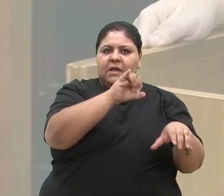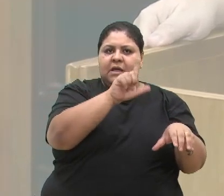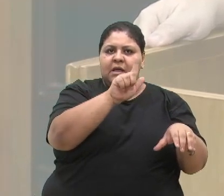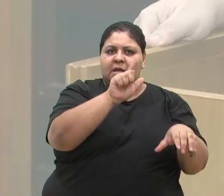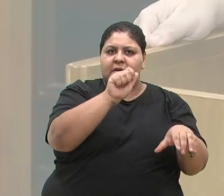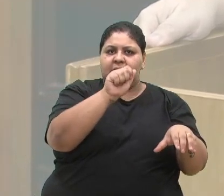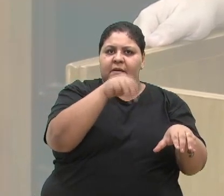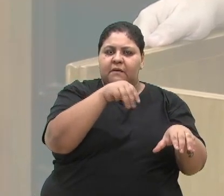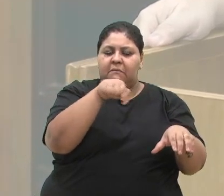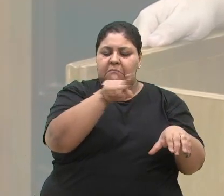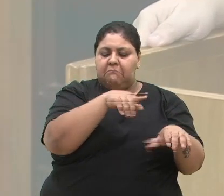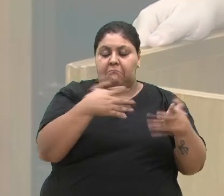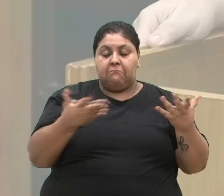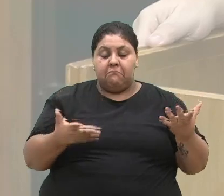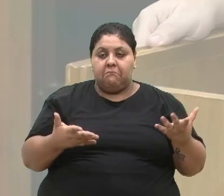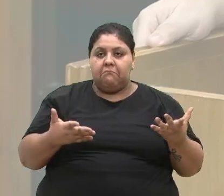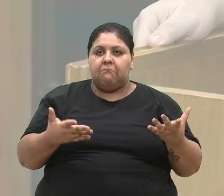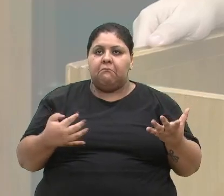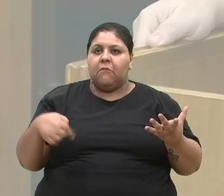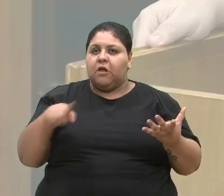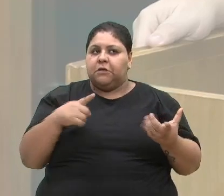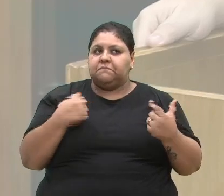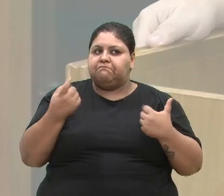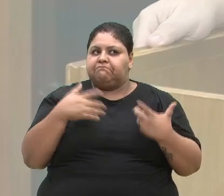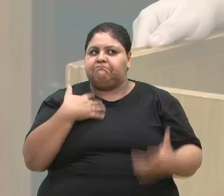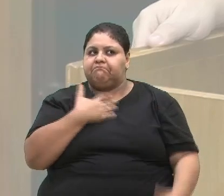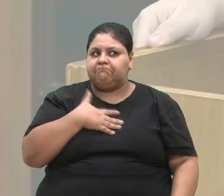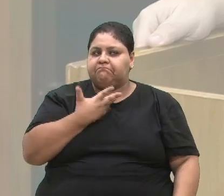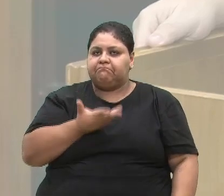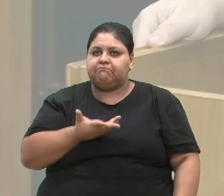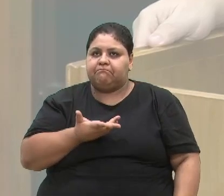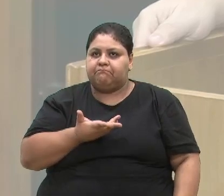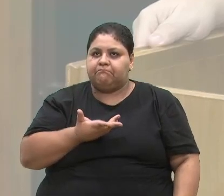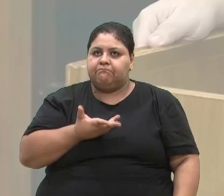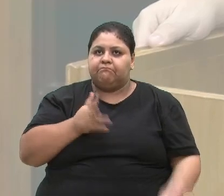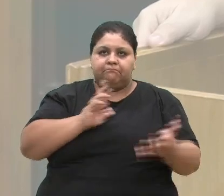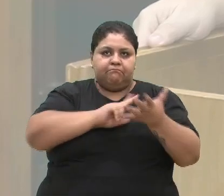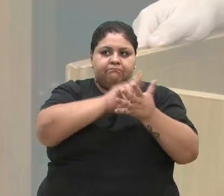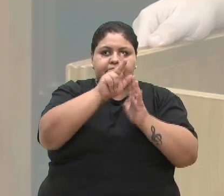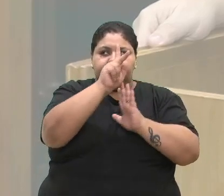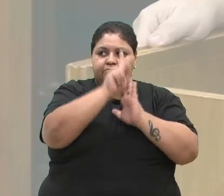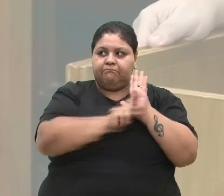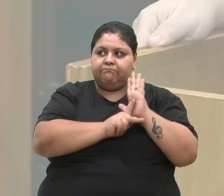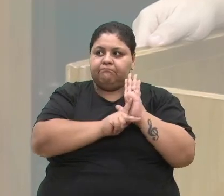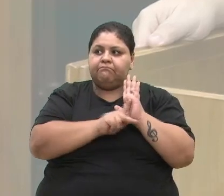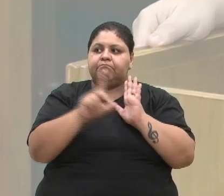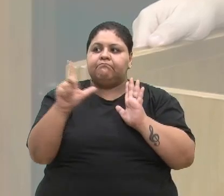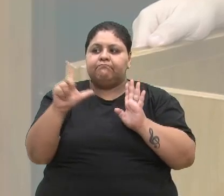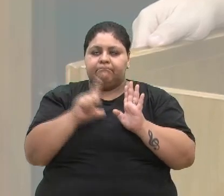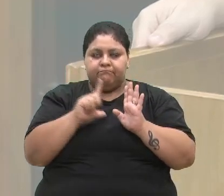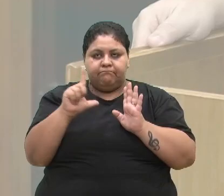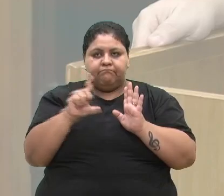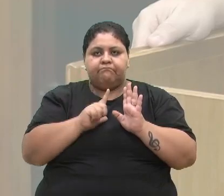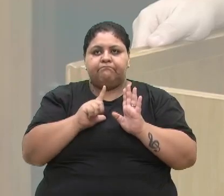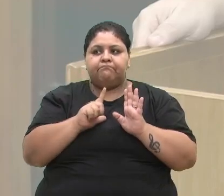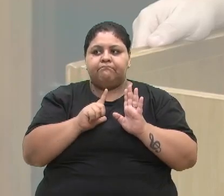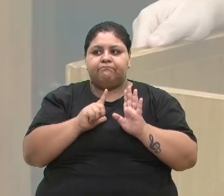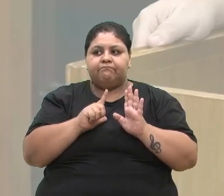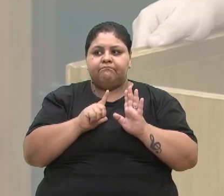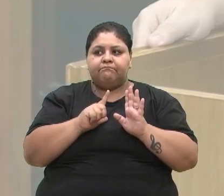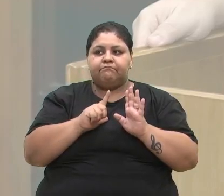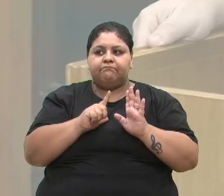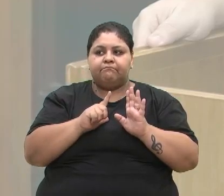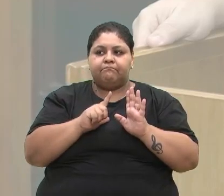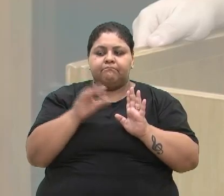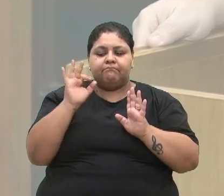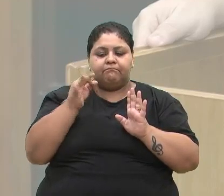a gente, de alguma forma, vários projetos de lei que temos praticamente absoluta